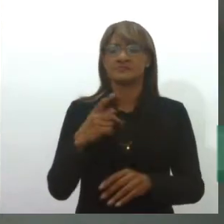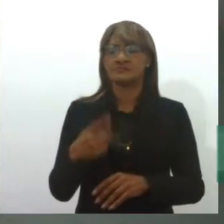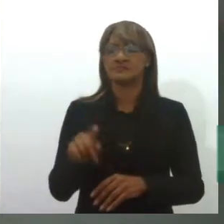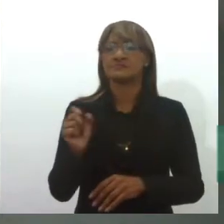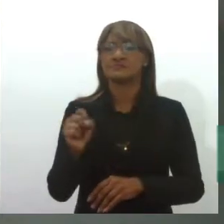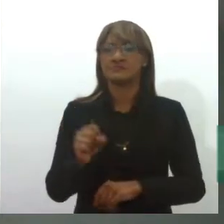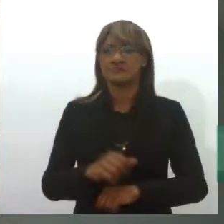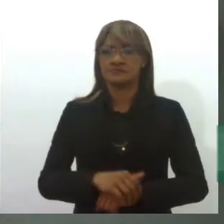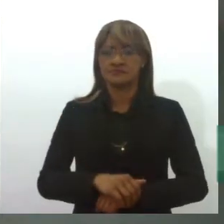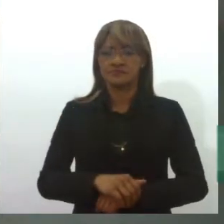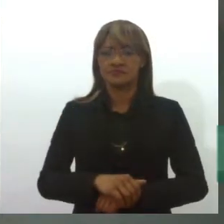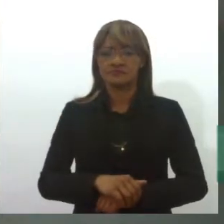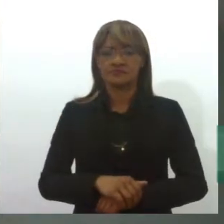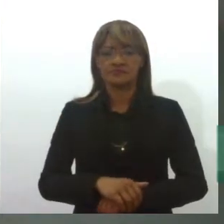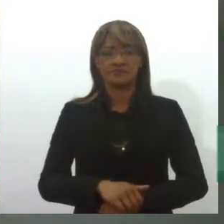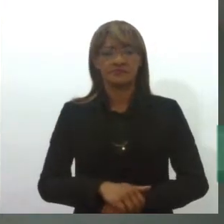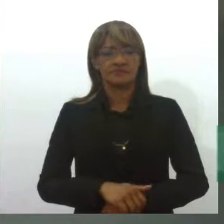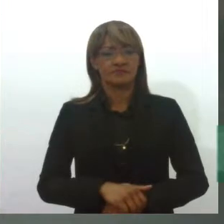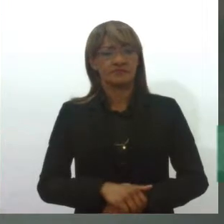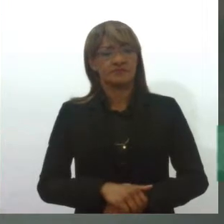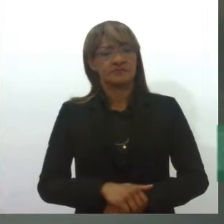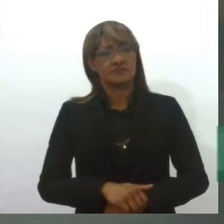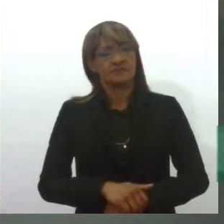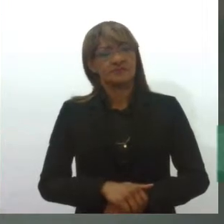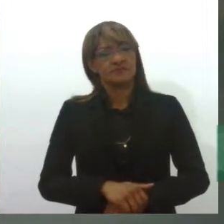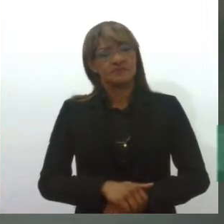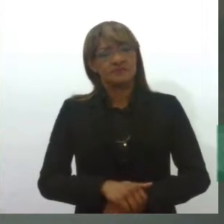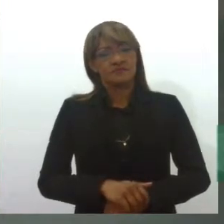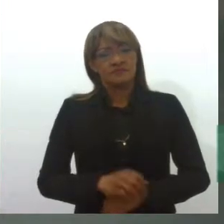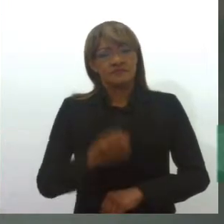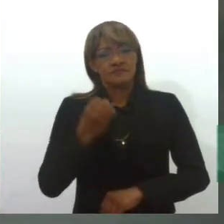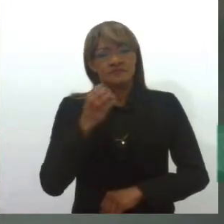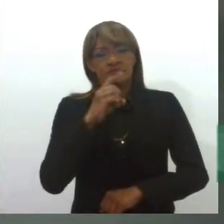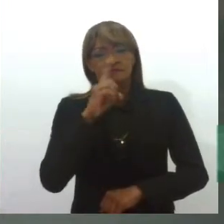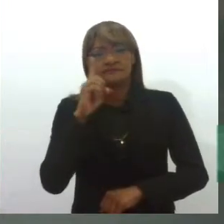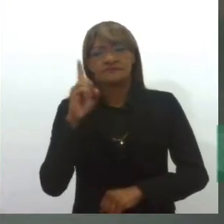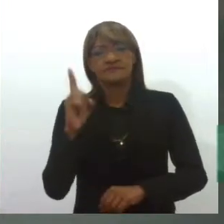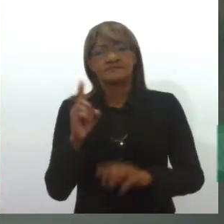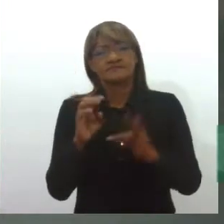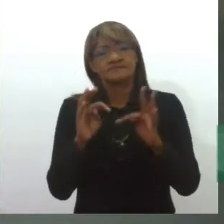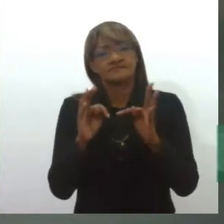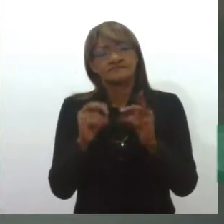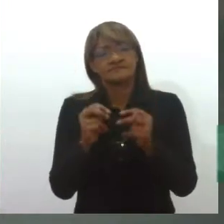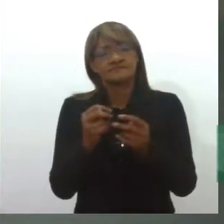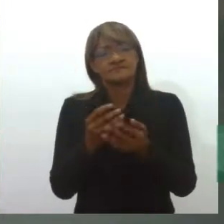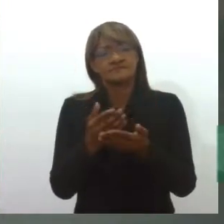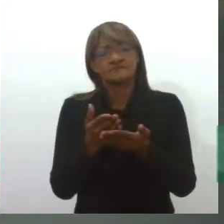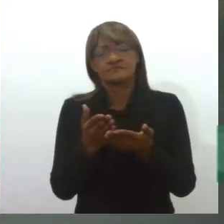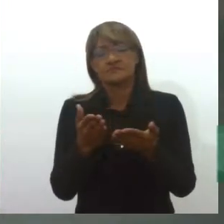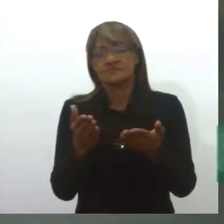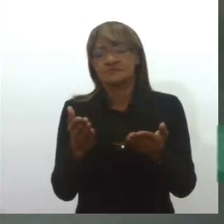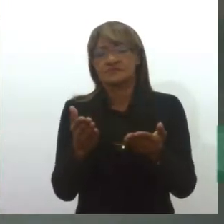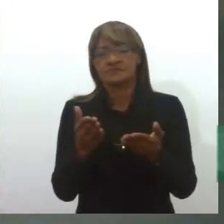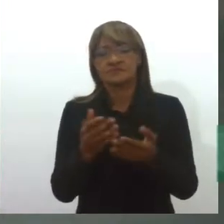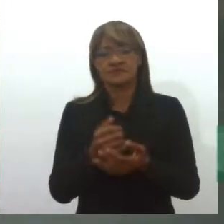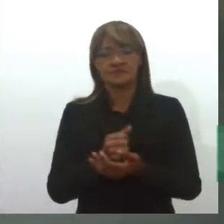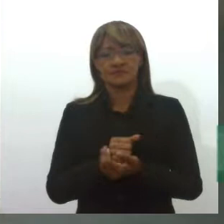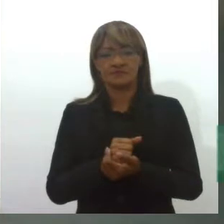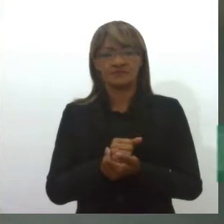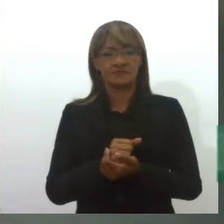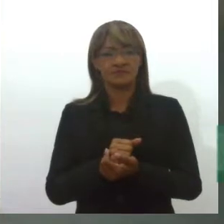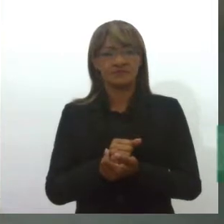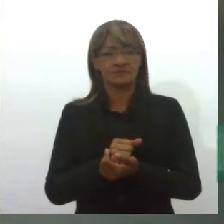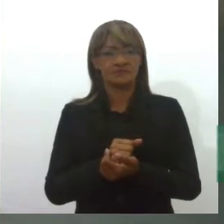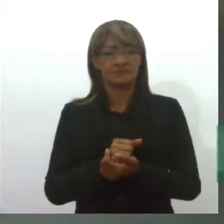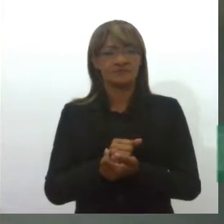Sergipe? Bom dia a todos e todas. Eu quero primeiramente agradecer o convite e da